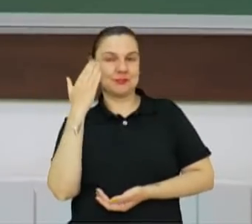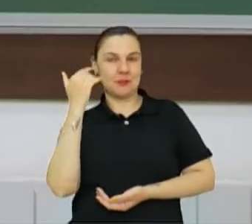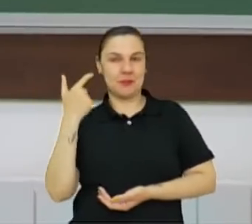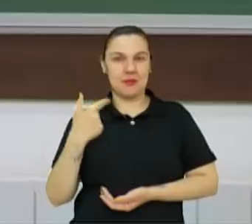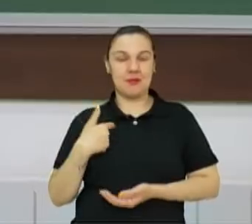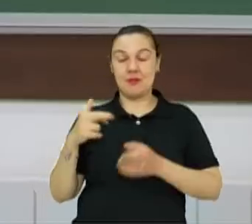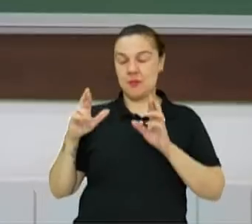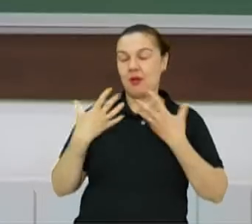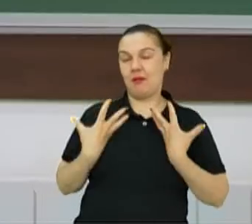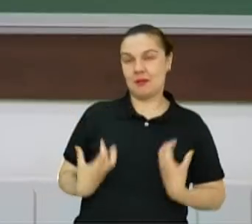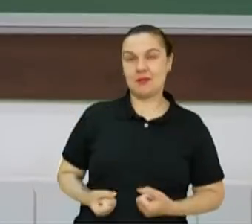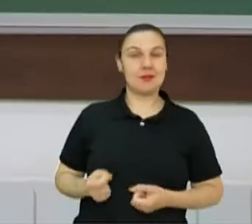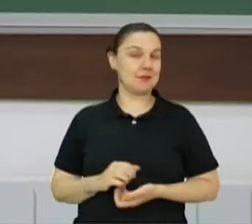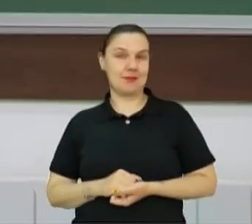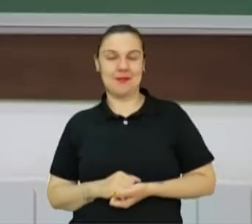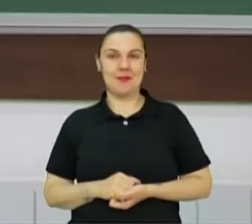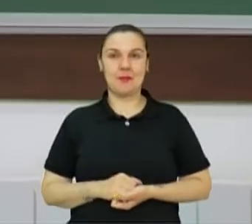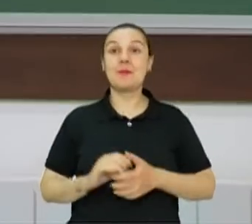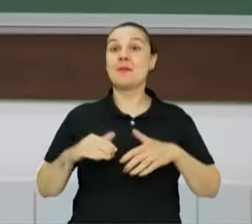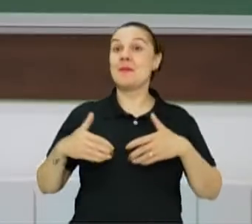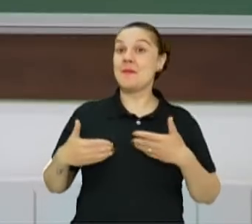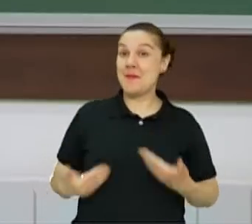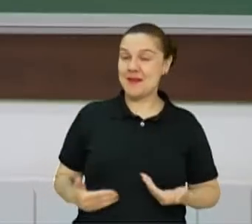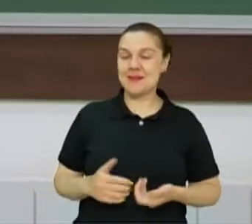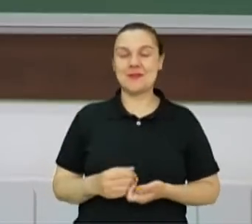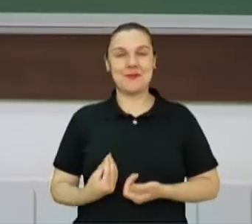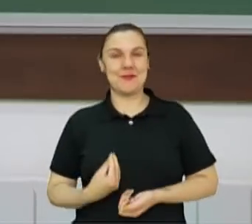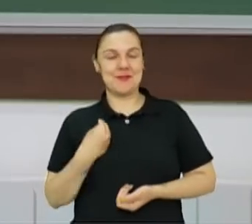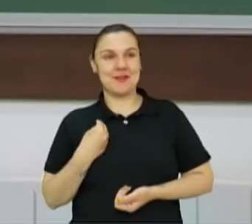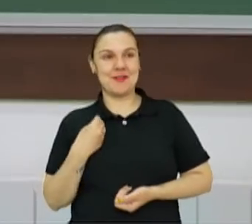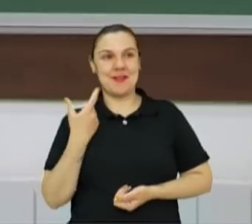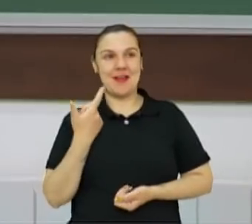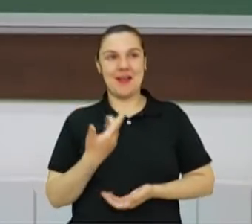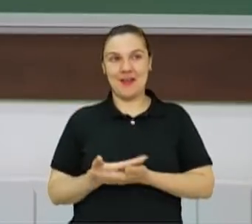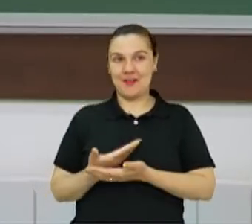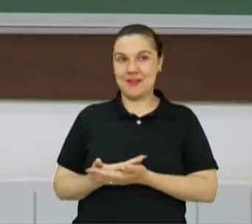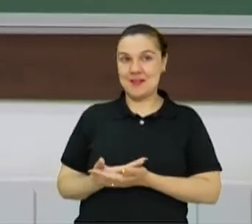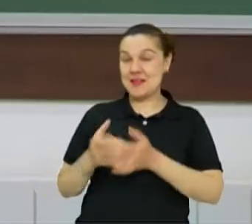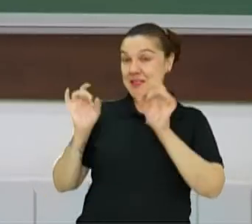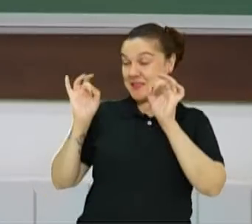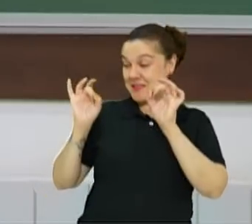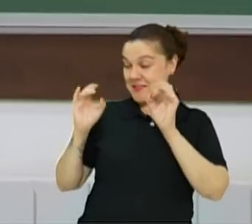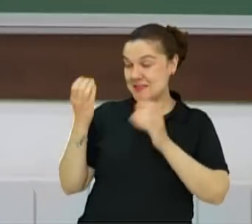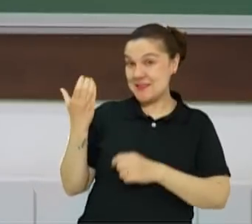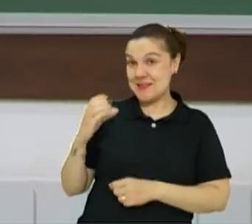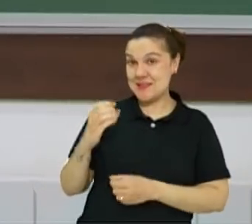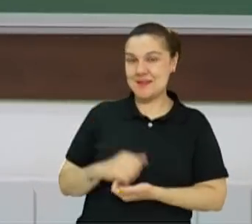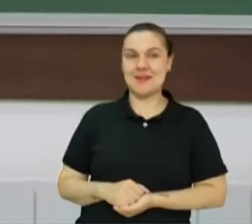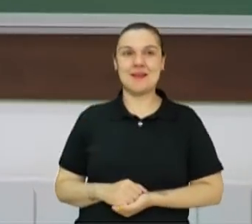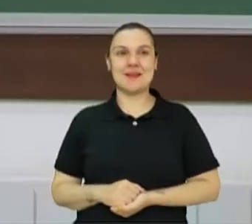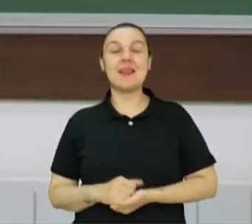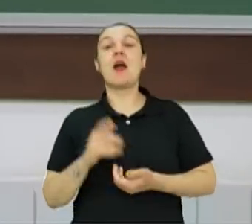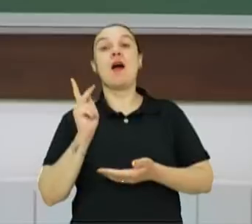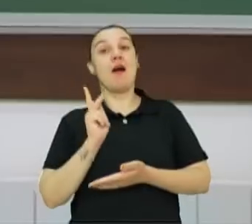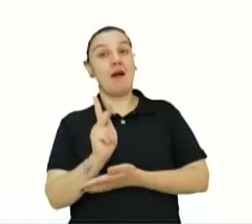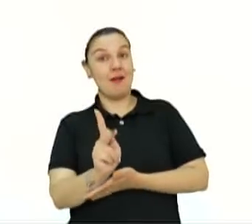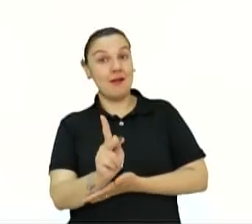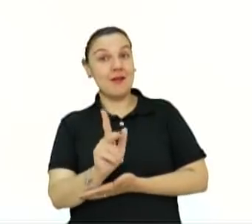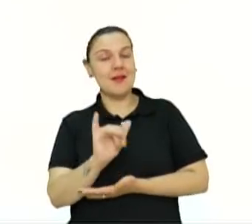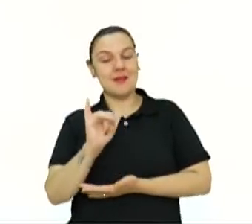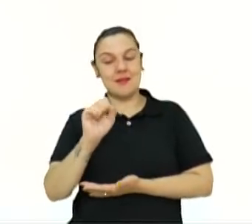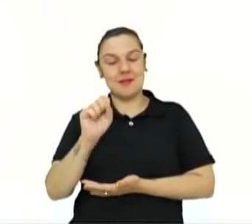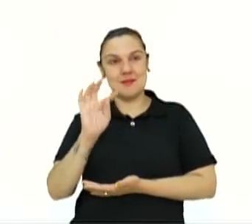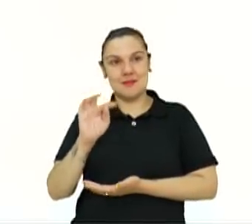que cansados não, né? Enfim, estamos aqui para a nossa aula de ciências, ainda